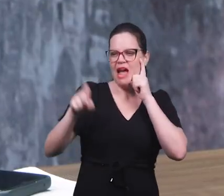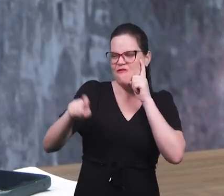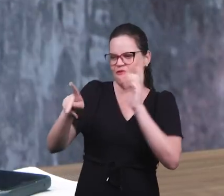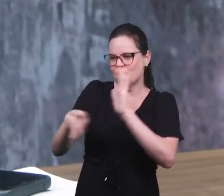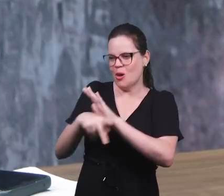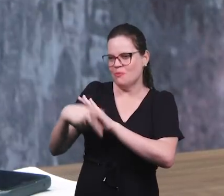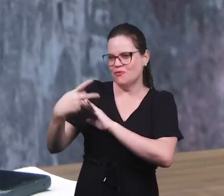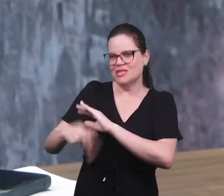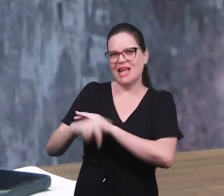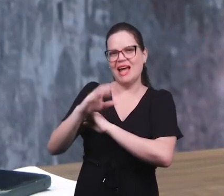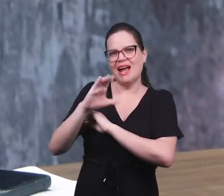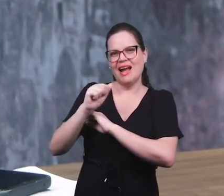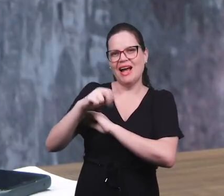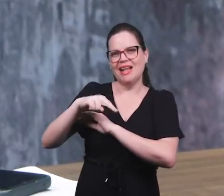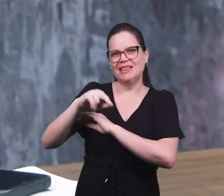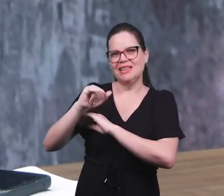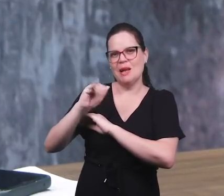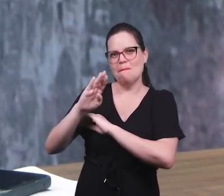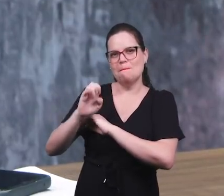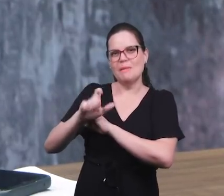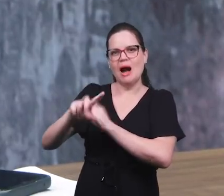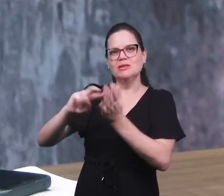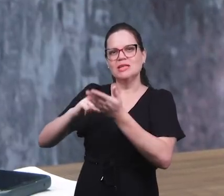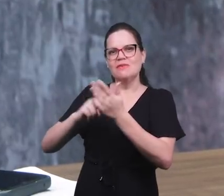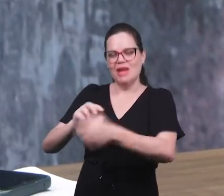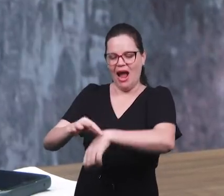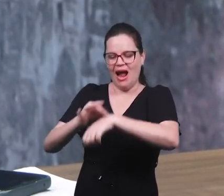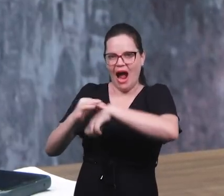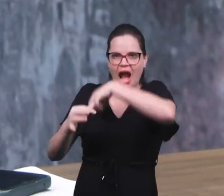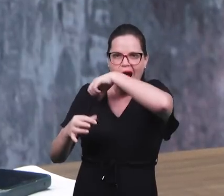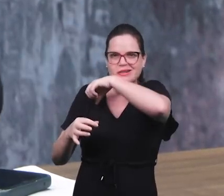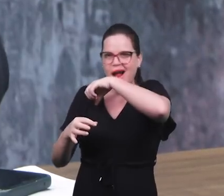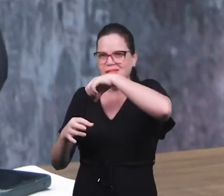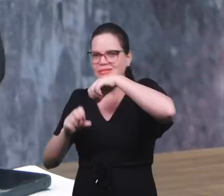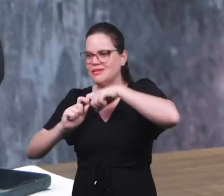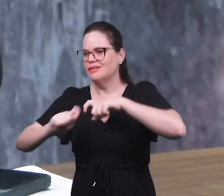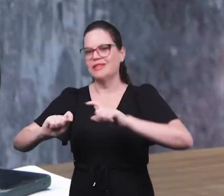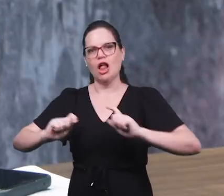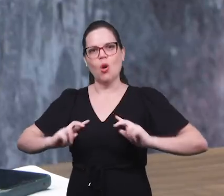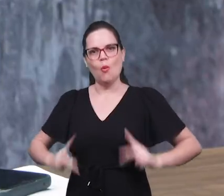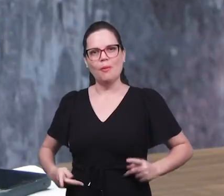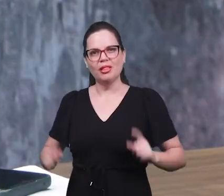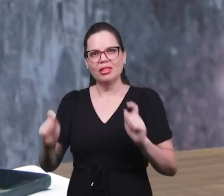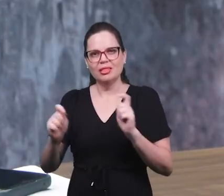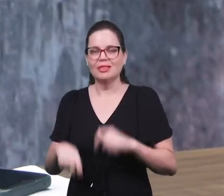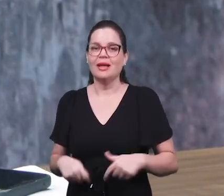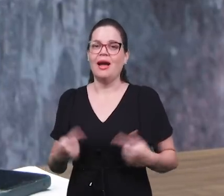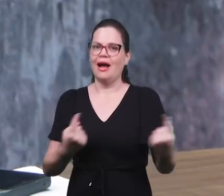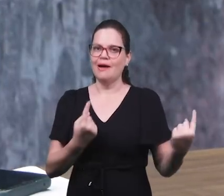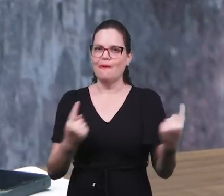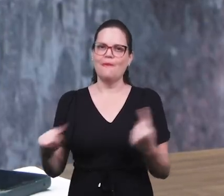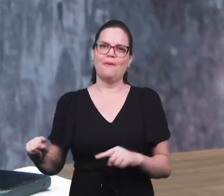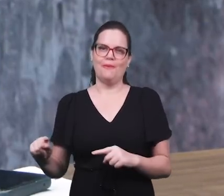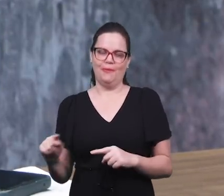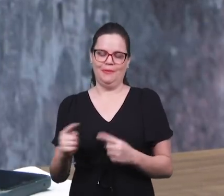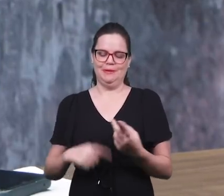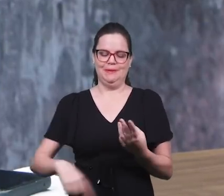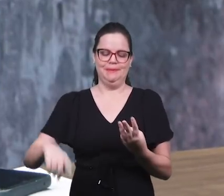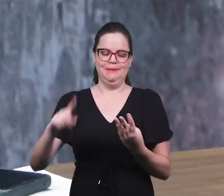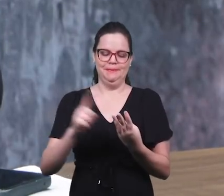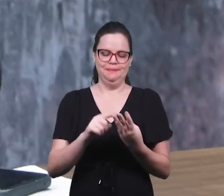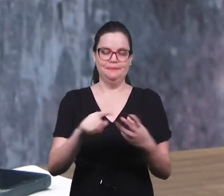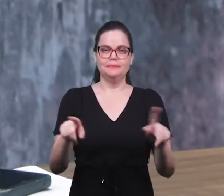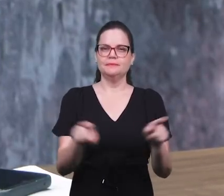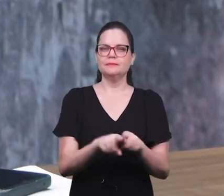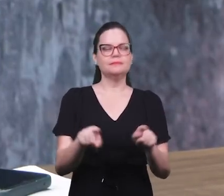sentido. Havia acusação de que os cristãos praticavam outros crimes